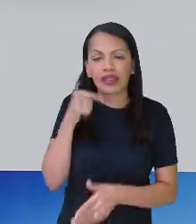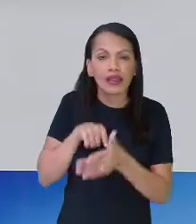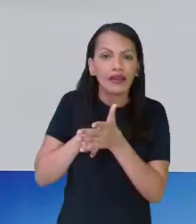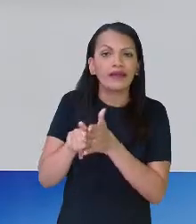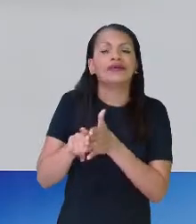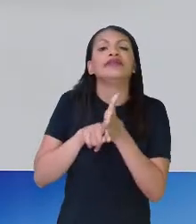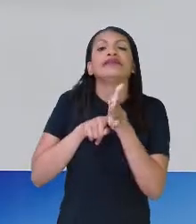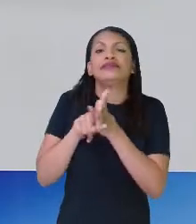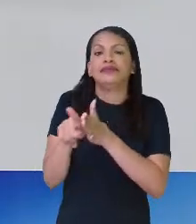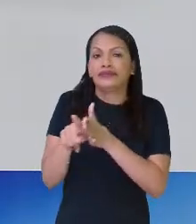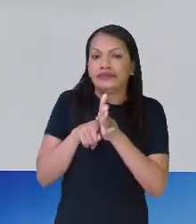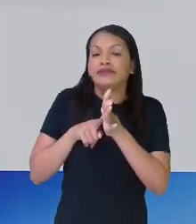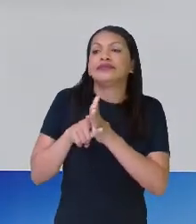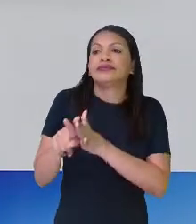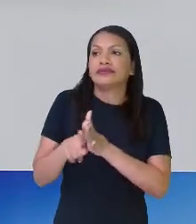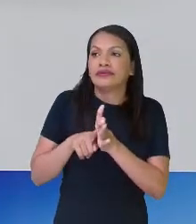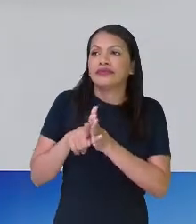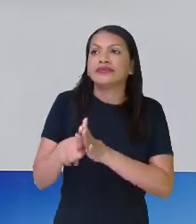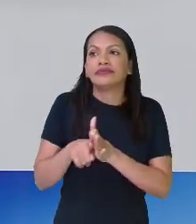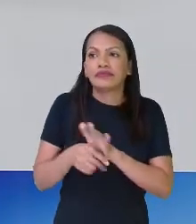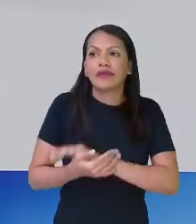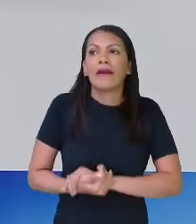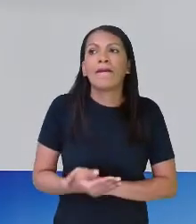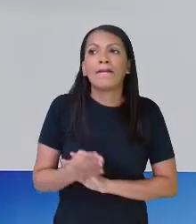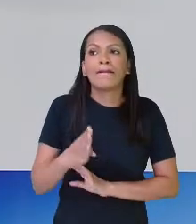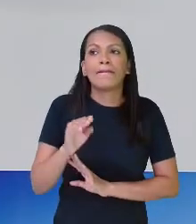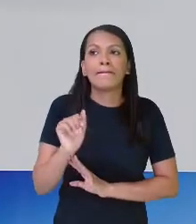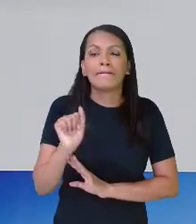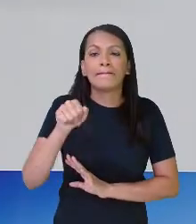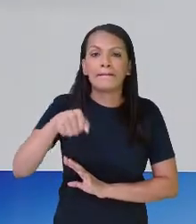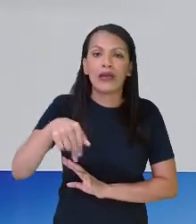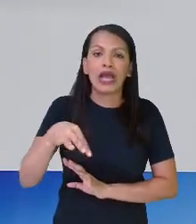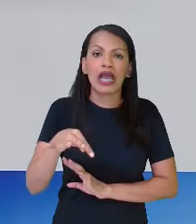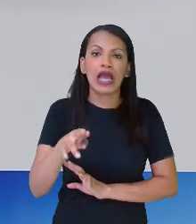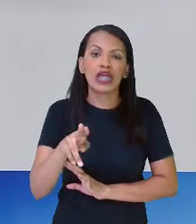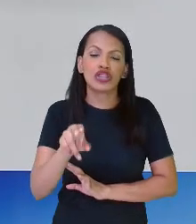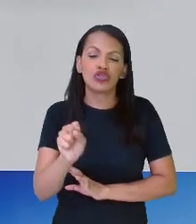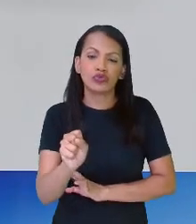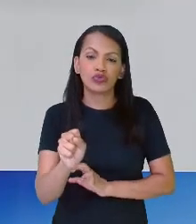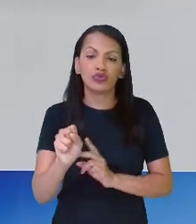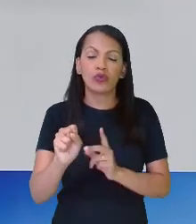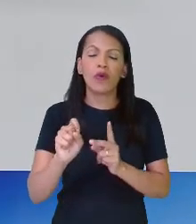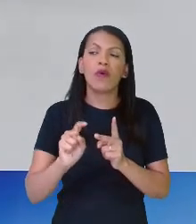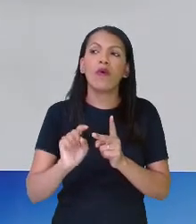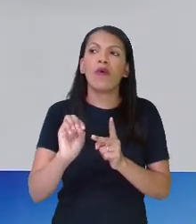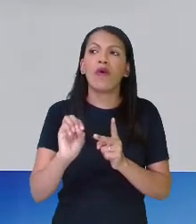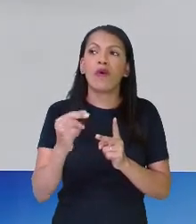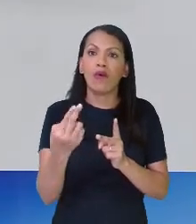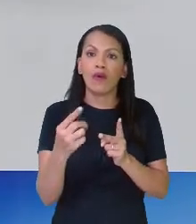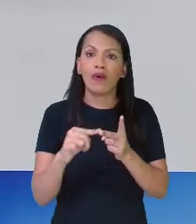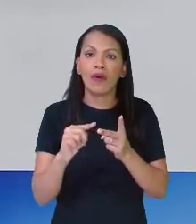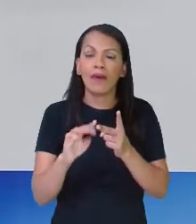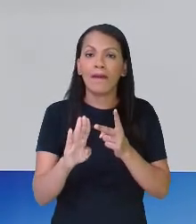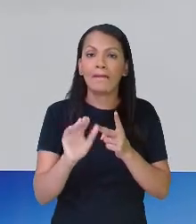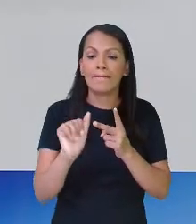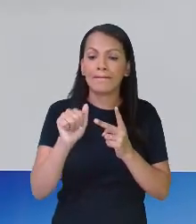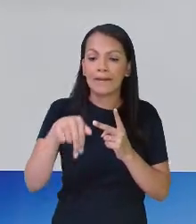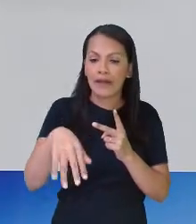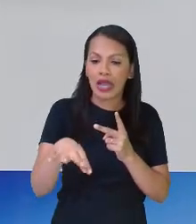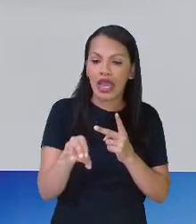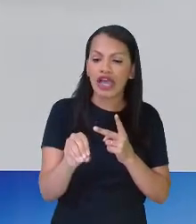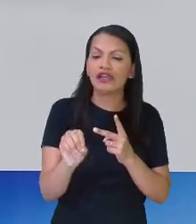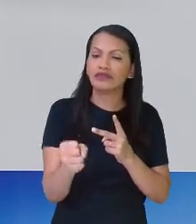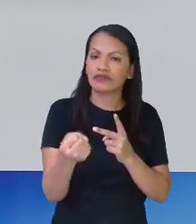mais um pouquinho, né? Bantus, o que é Bantus? Lembra que eu falei para vocês do continente africano, que ele é enorme e que